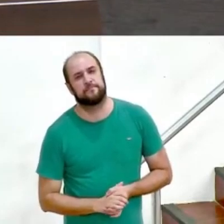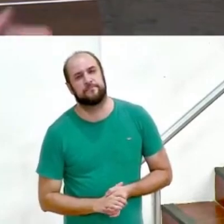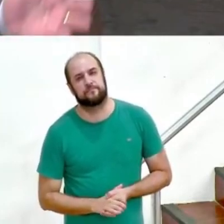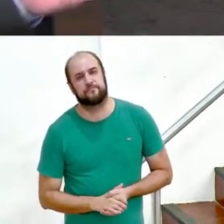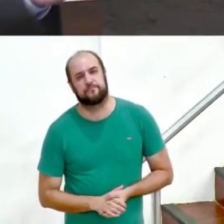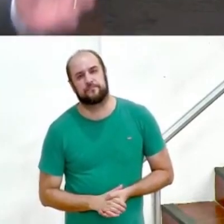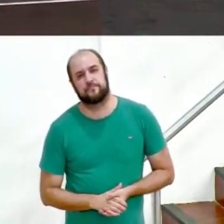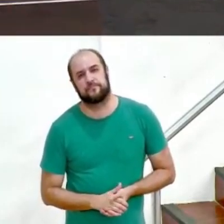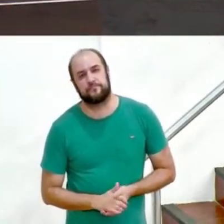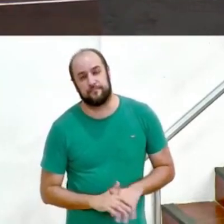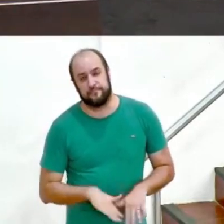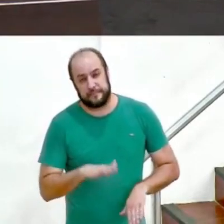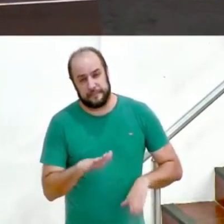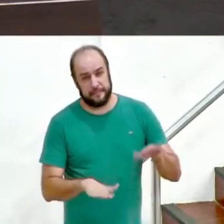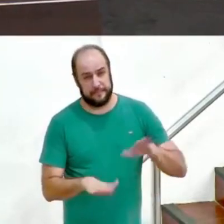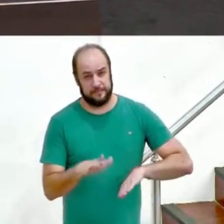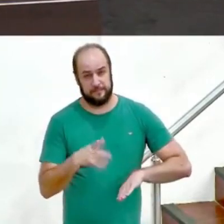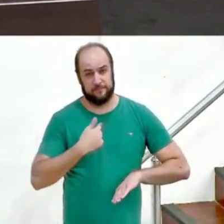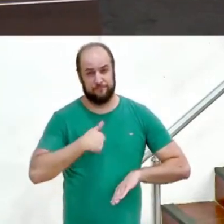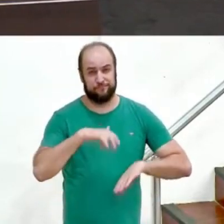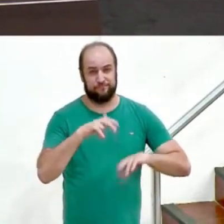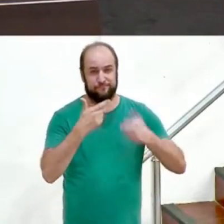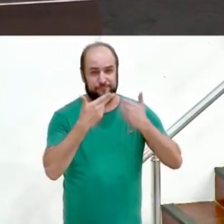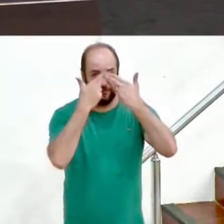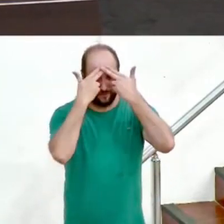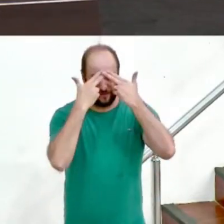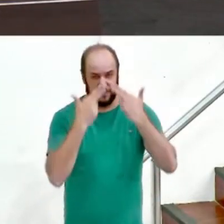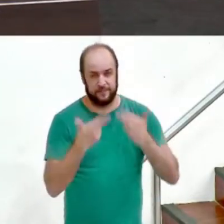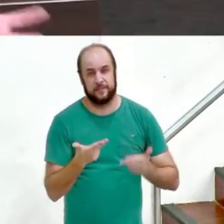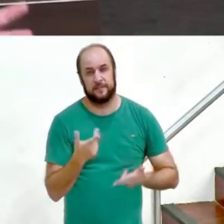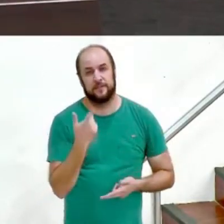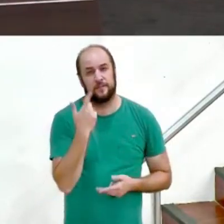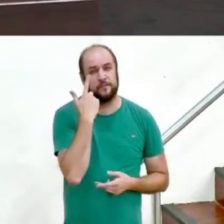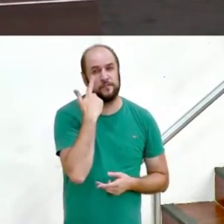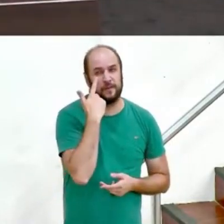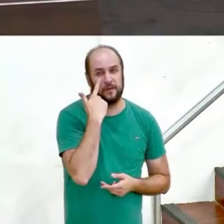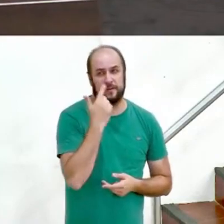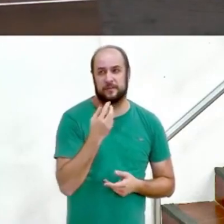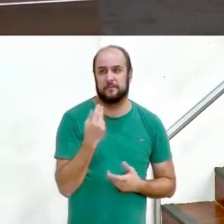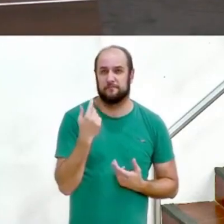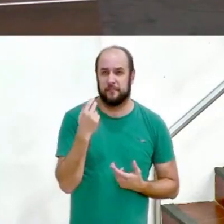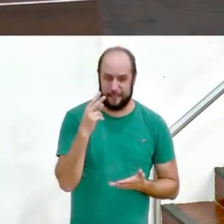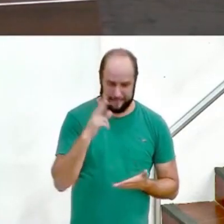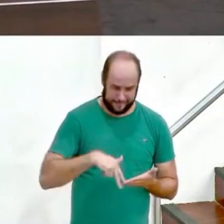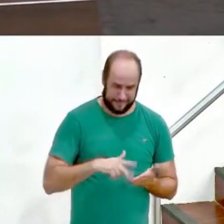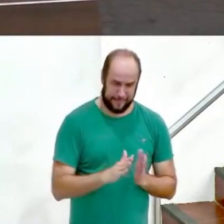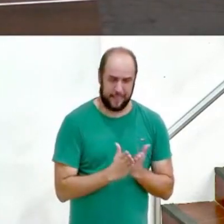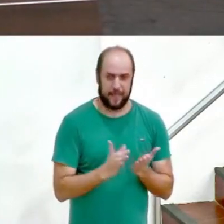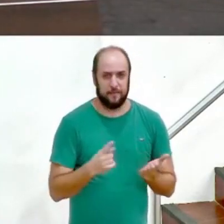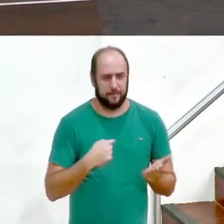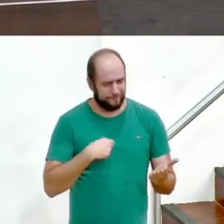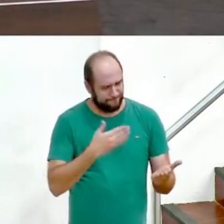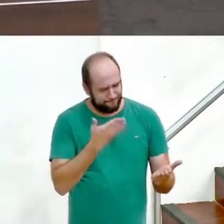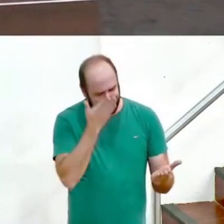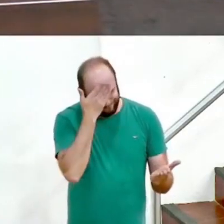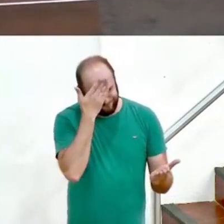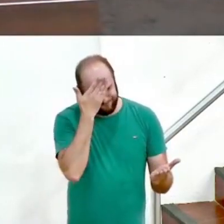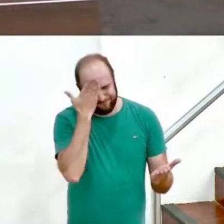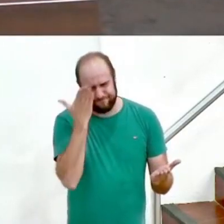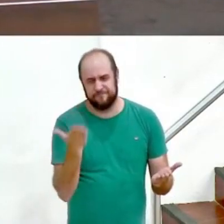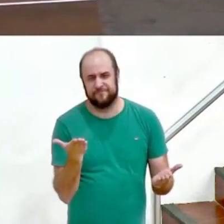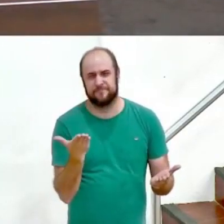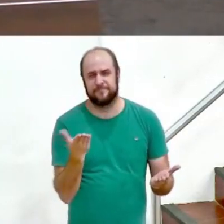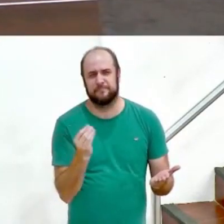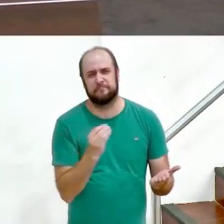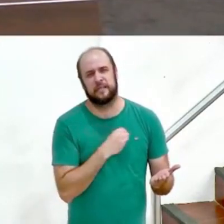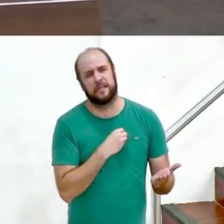Muitas vezes é frustrante lermos e vermos, meu Deus do céu, quão pecadores